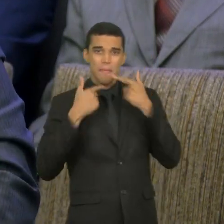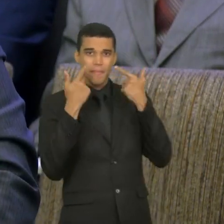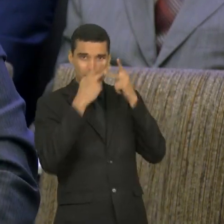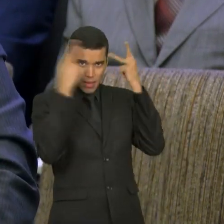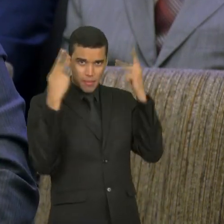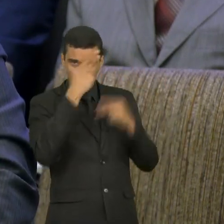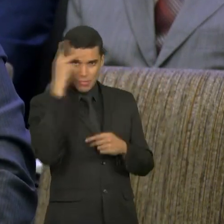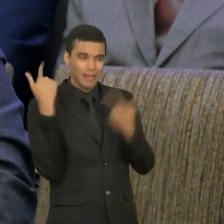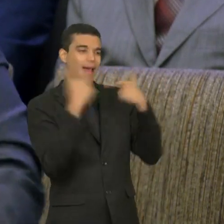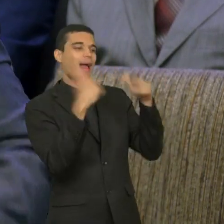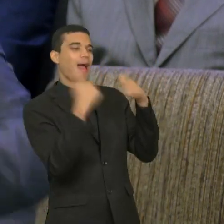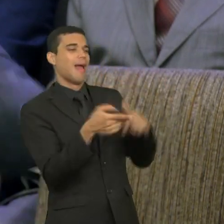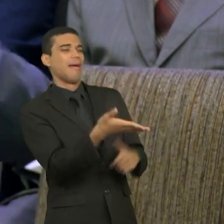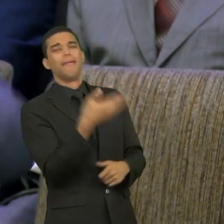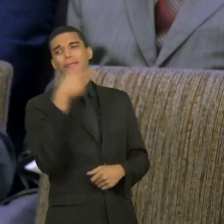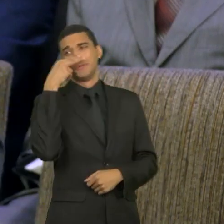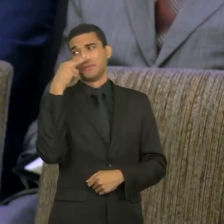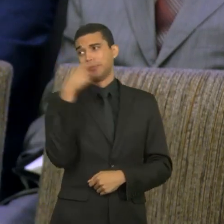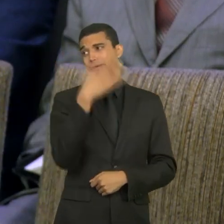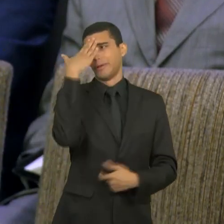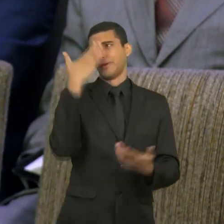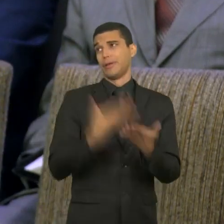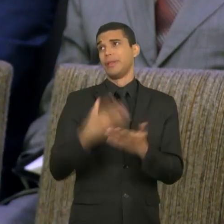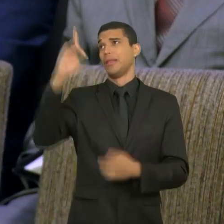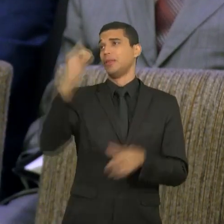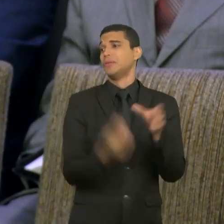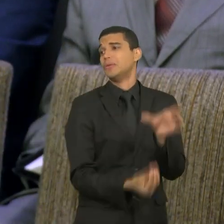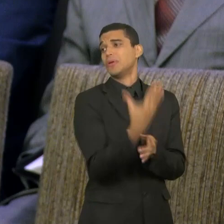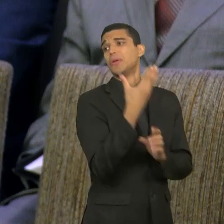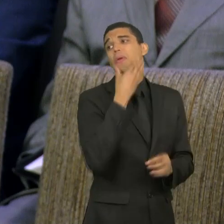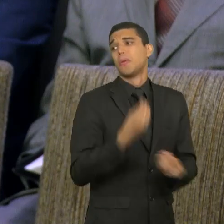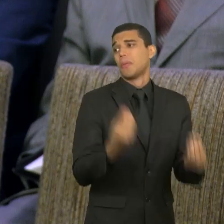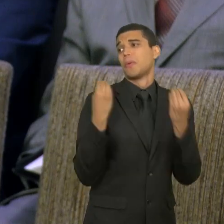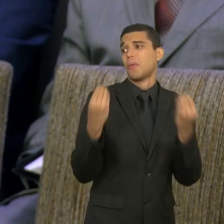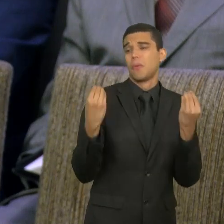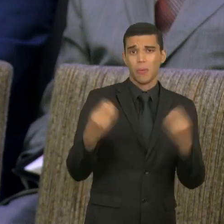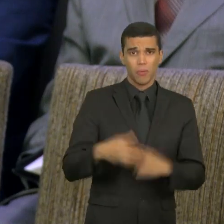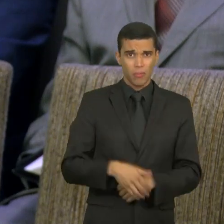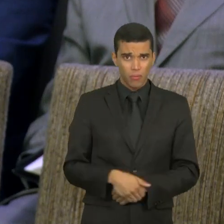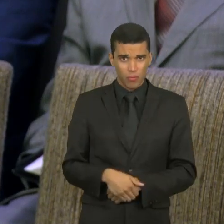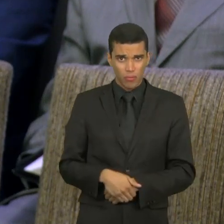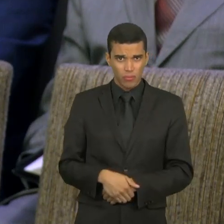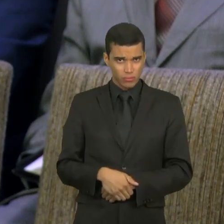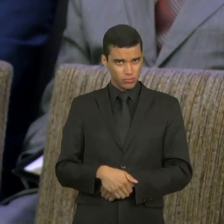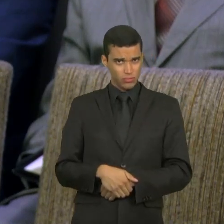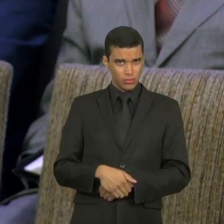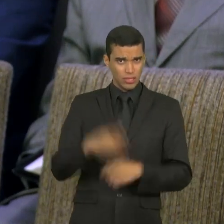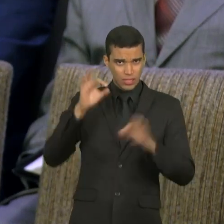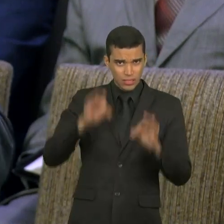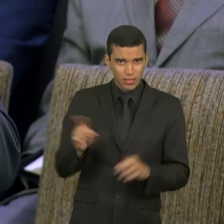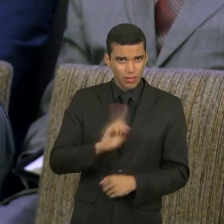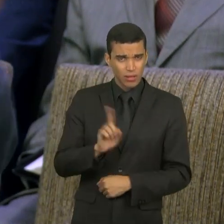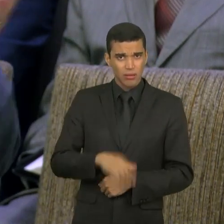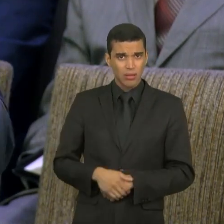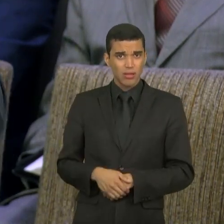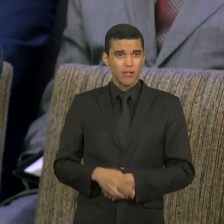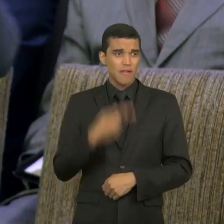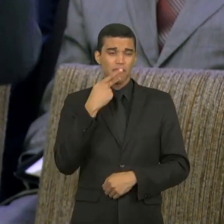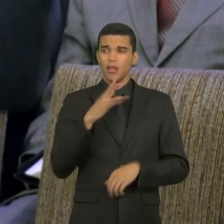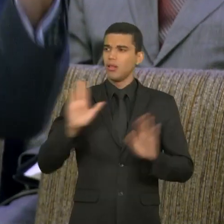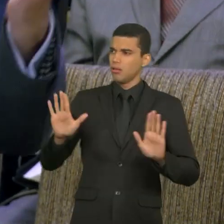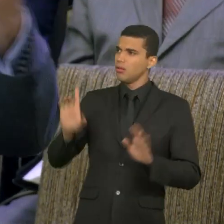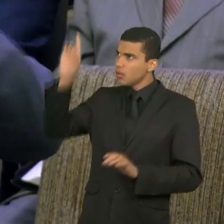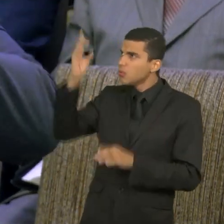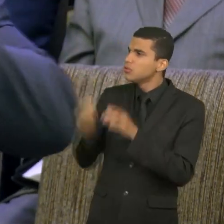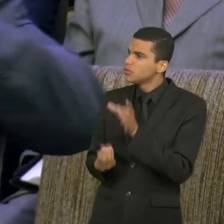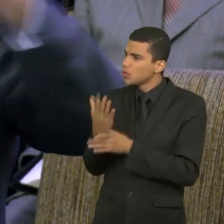né dizer que o homem é se ele não admitir que o homem veio do macaco então ele é ridicularizado sabe se